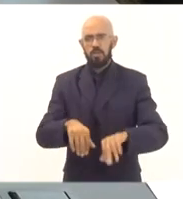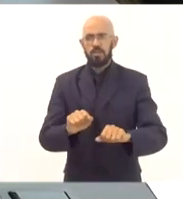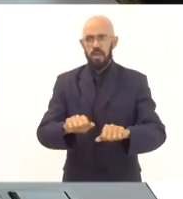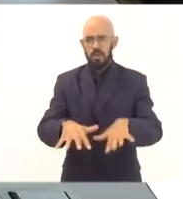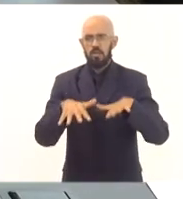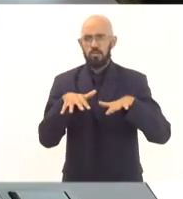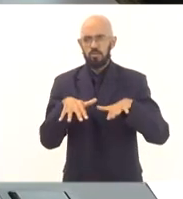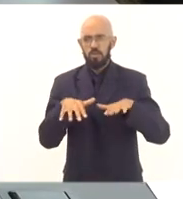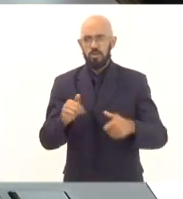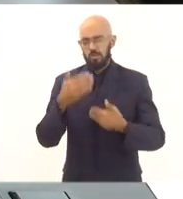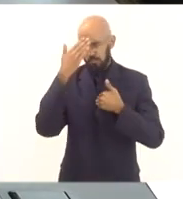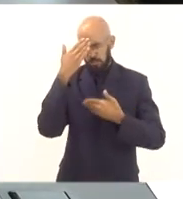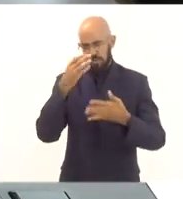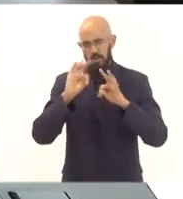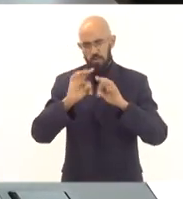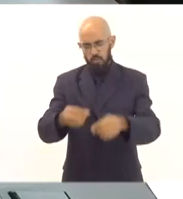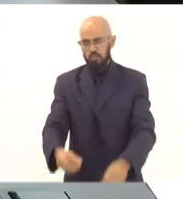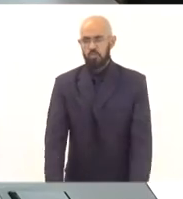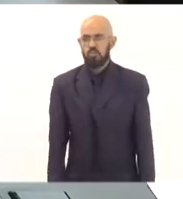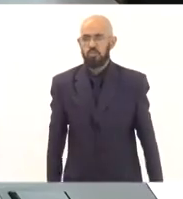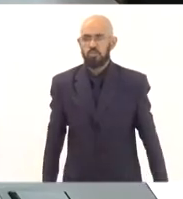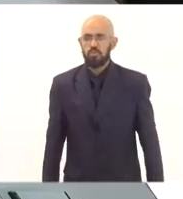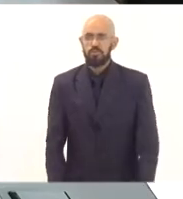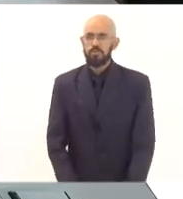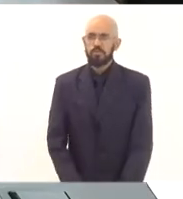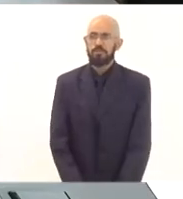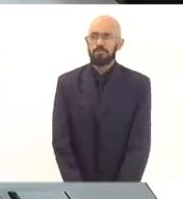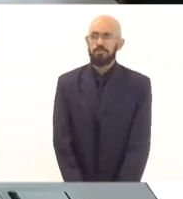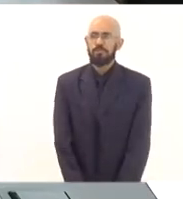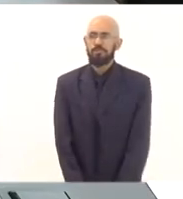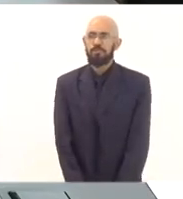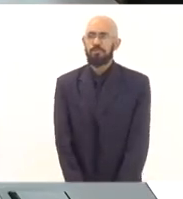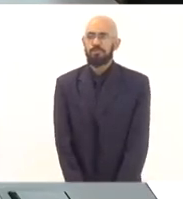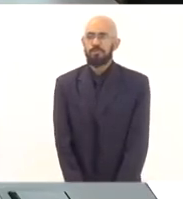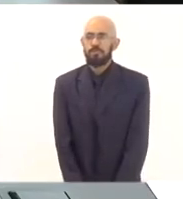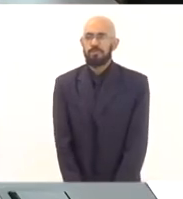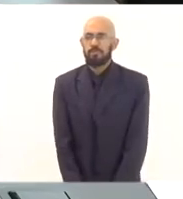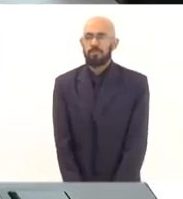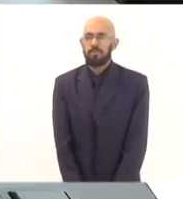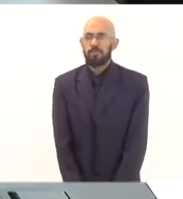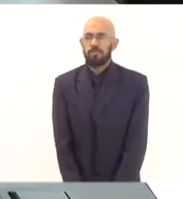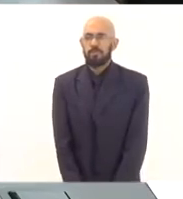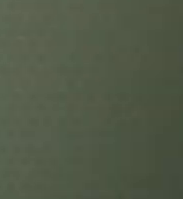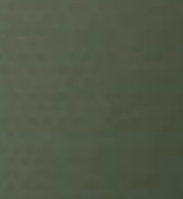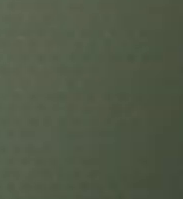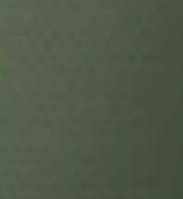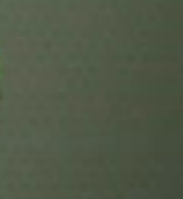audiência muito obrigada E aí E aí